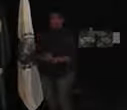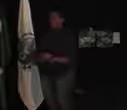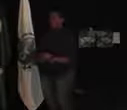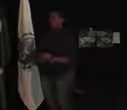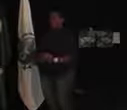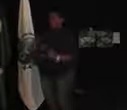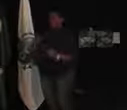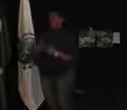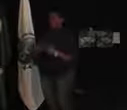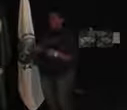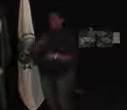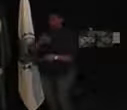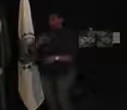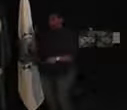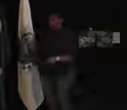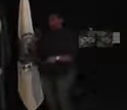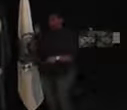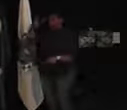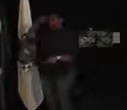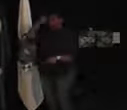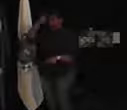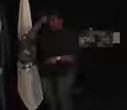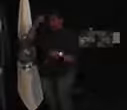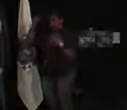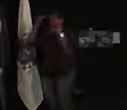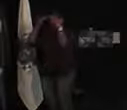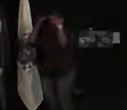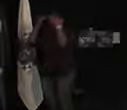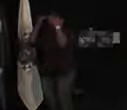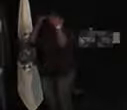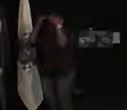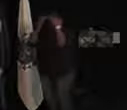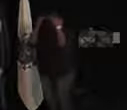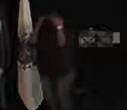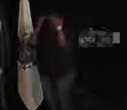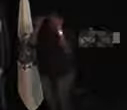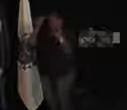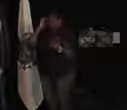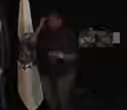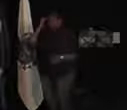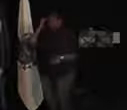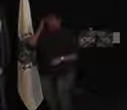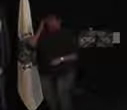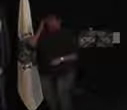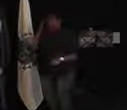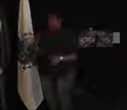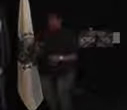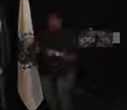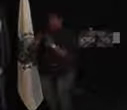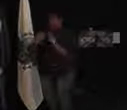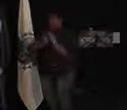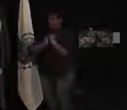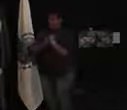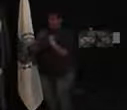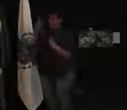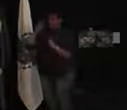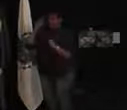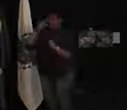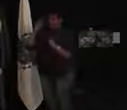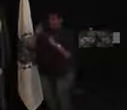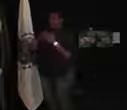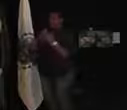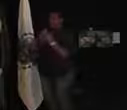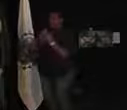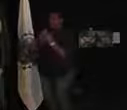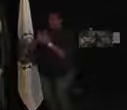Porque se o nosso cérebro fosse armazenar todos os estímulos que nós recebemos todos os dias, na escola,